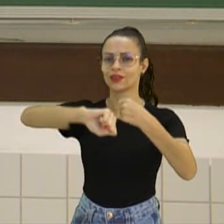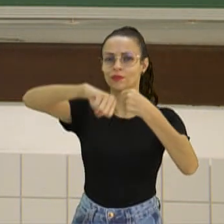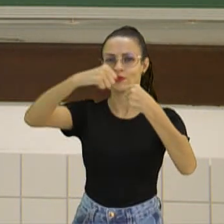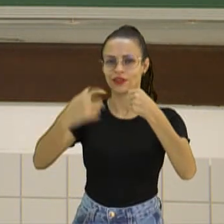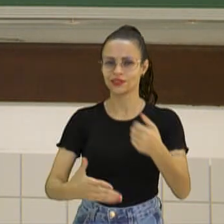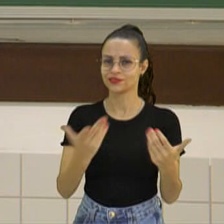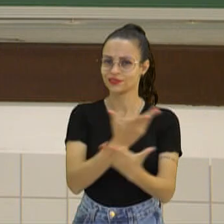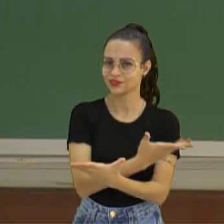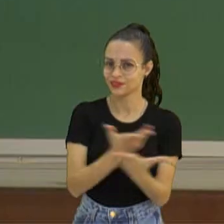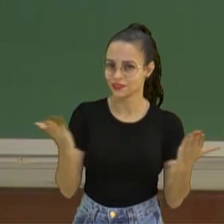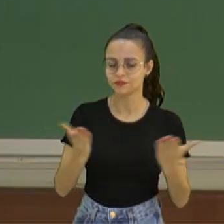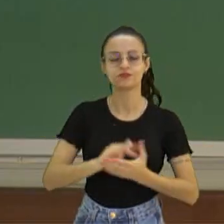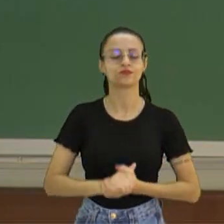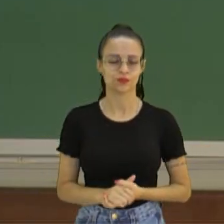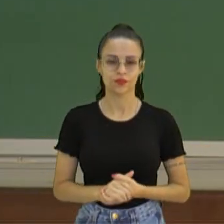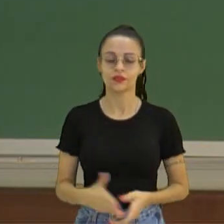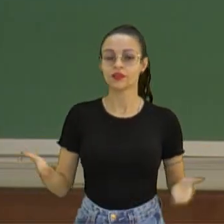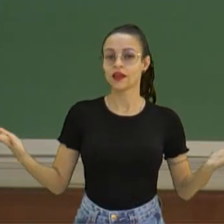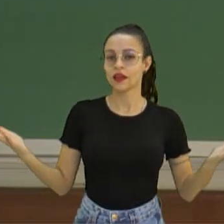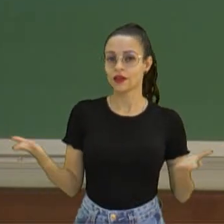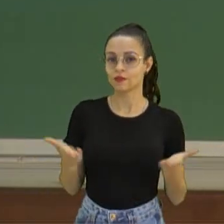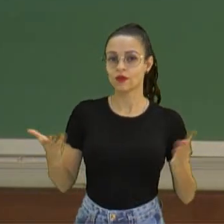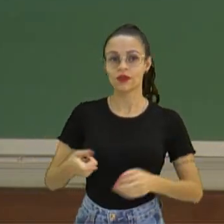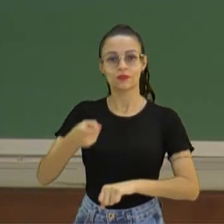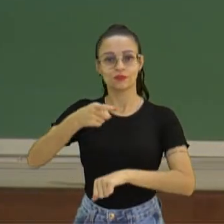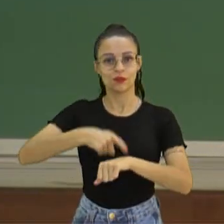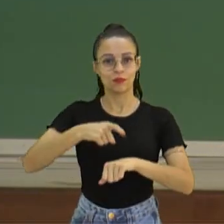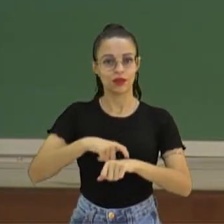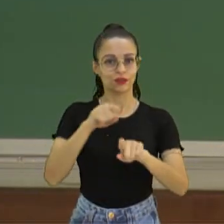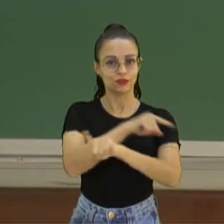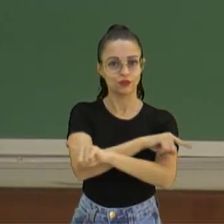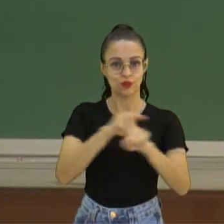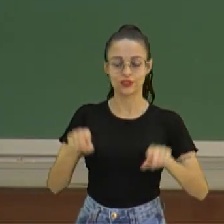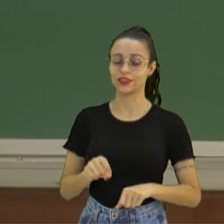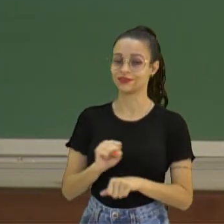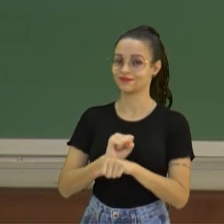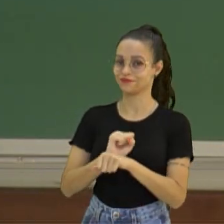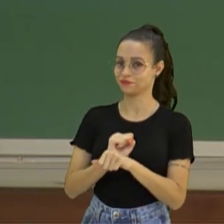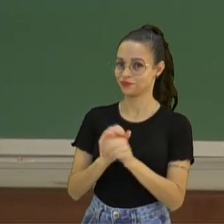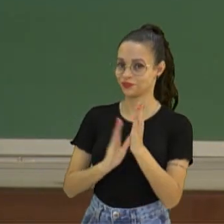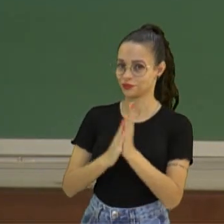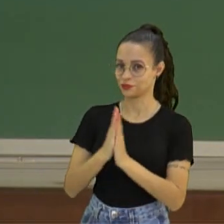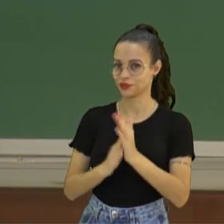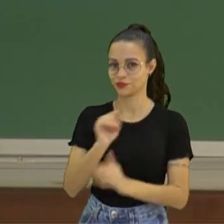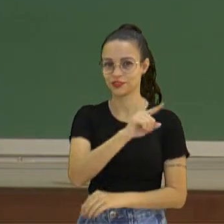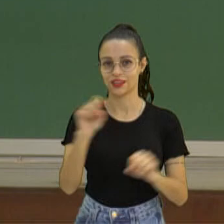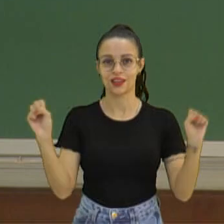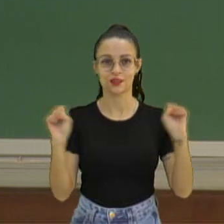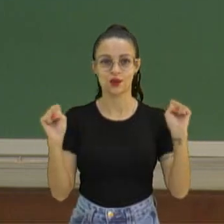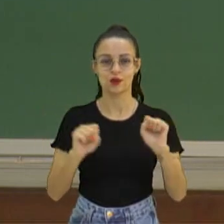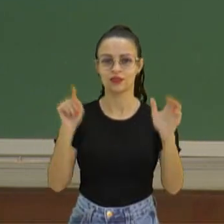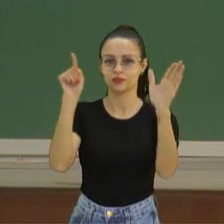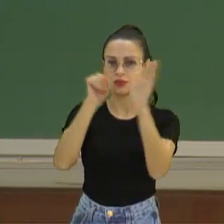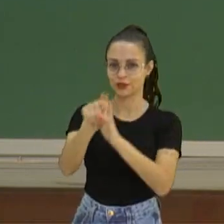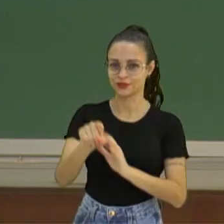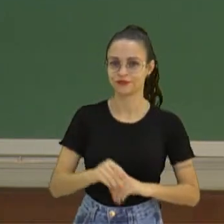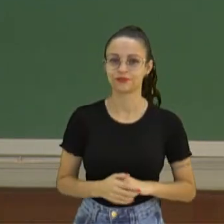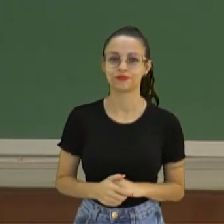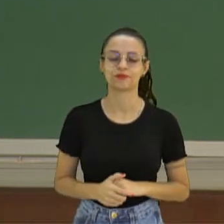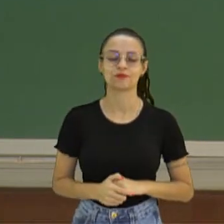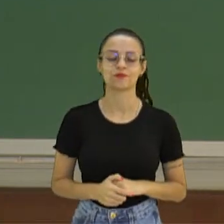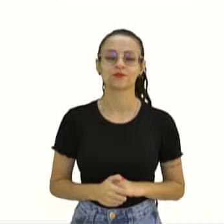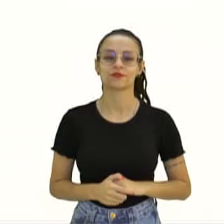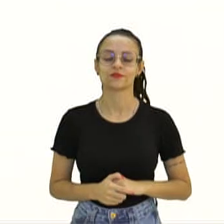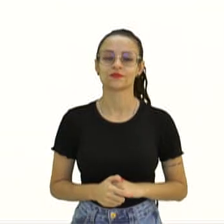bom agora nós vamos naquele momento que vocês estavam esperando que vocês adoram que é o Chris